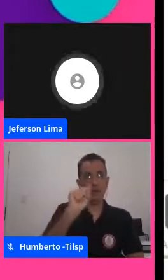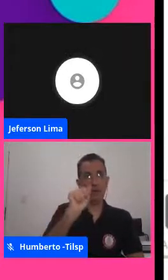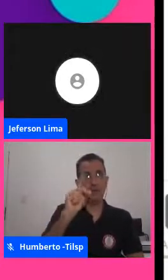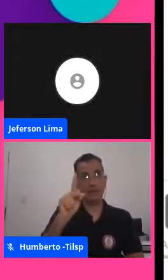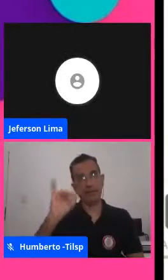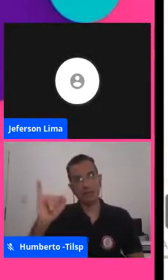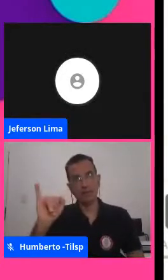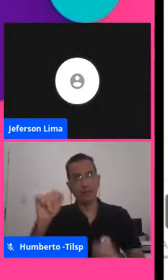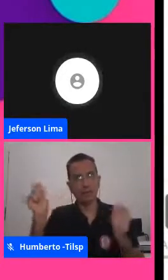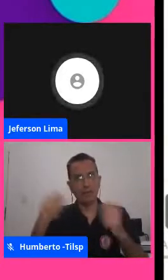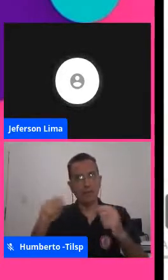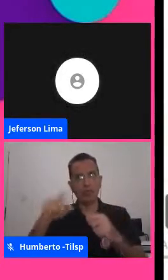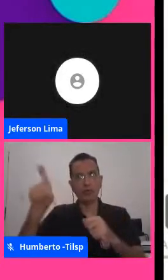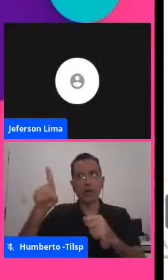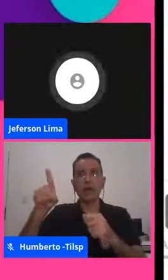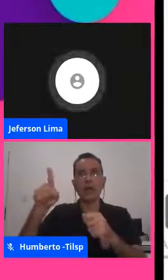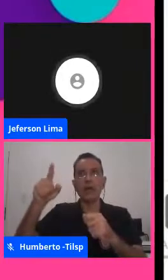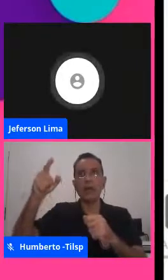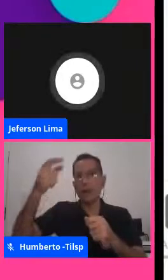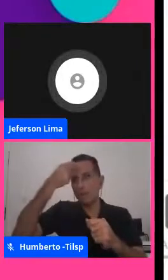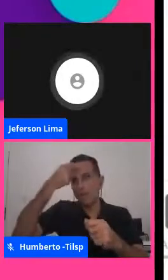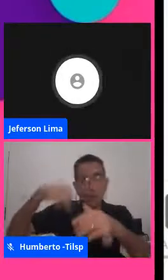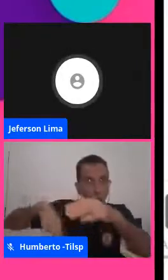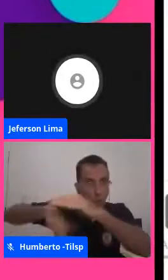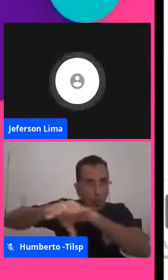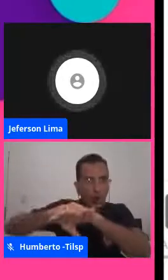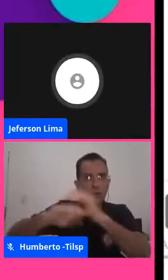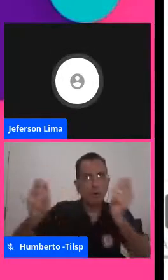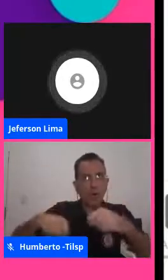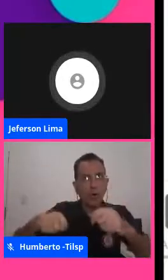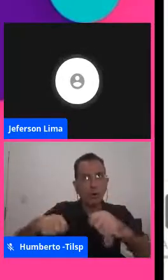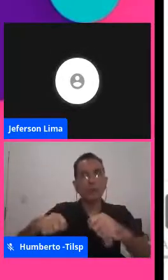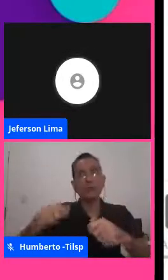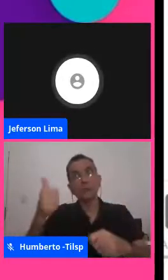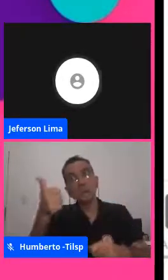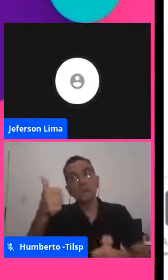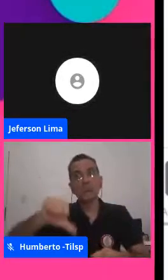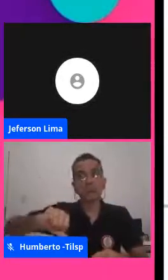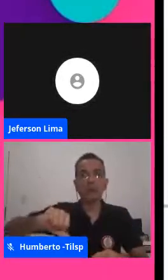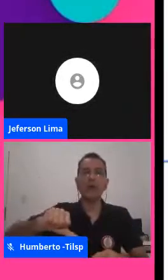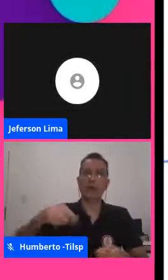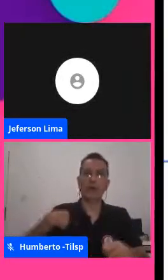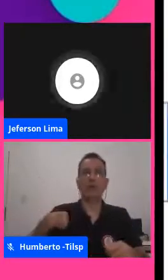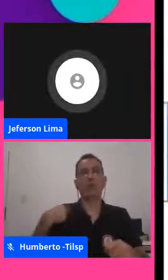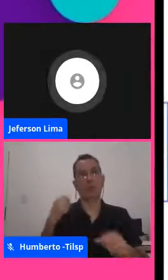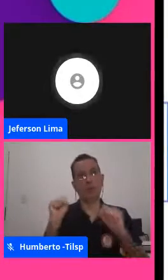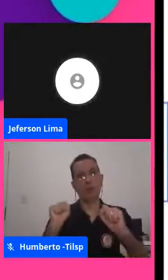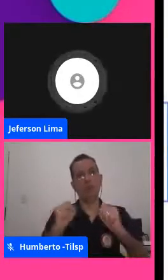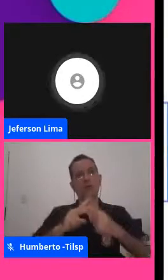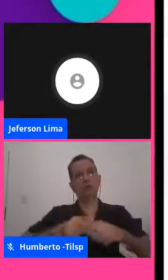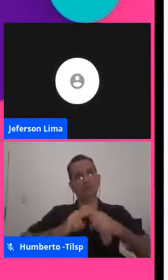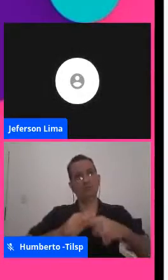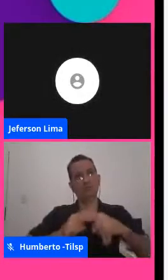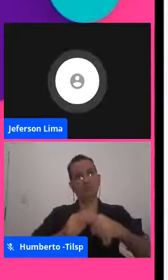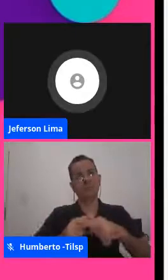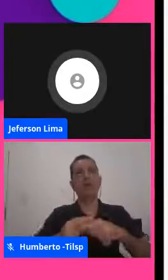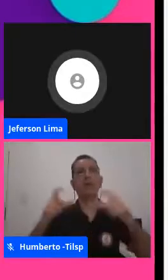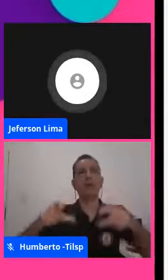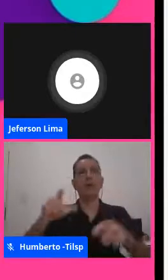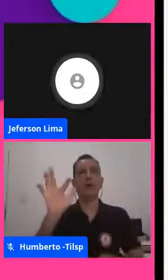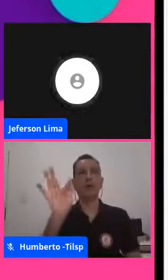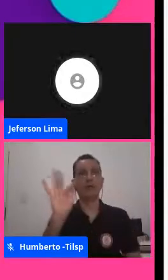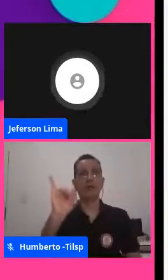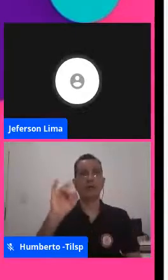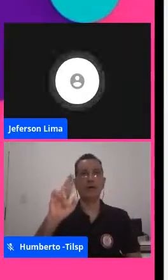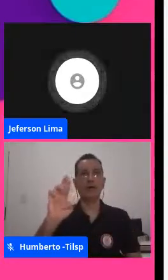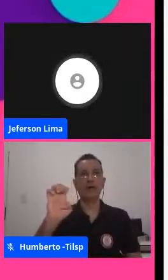gravar? Tudo isso é configurado, né, por regras que a gente pode instanciar elas dentro do Firebase. Tranquilo? Então, voltando para